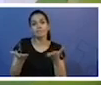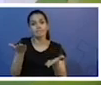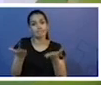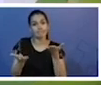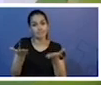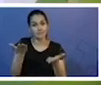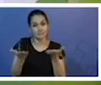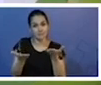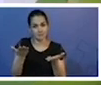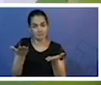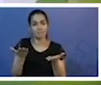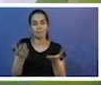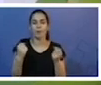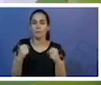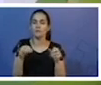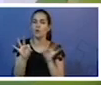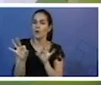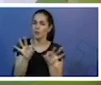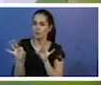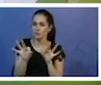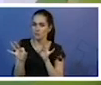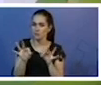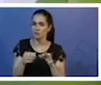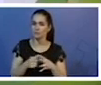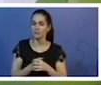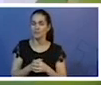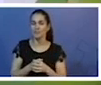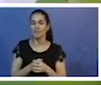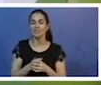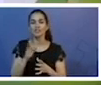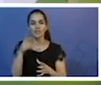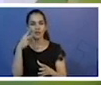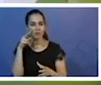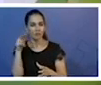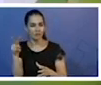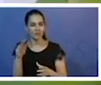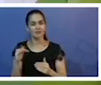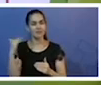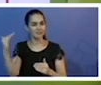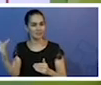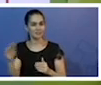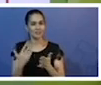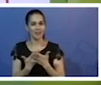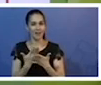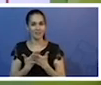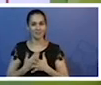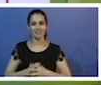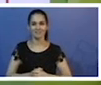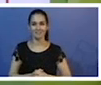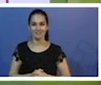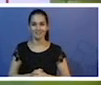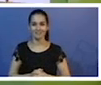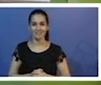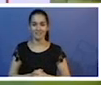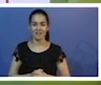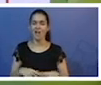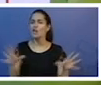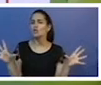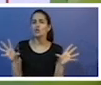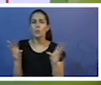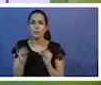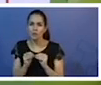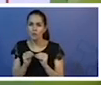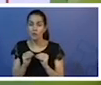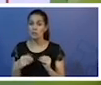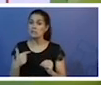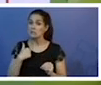da equação, a gente tem que arrumar. A gente já vai ver isso logo adiante na aula. Então, resumindo,